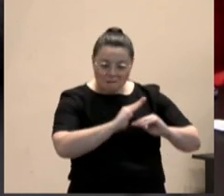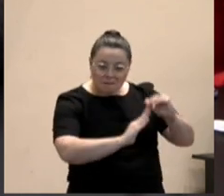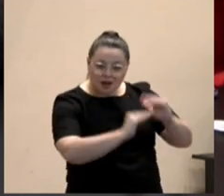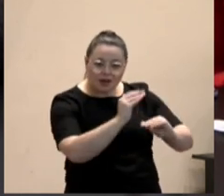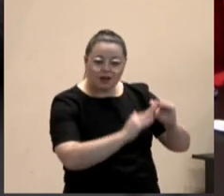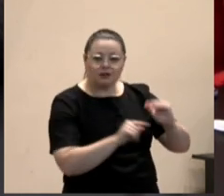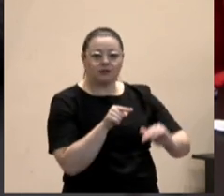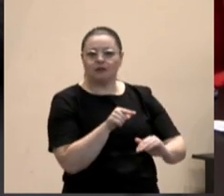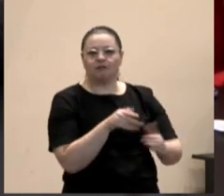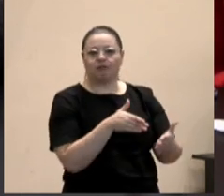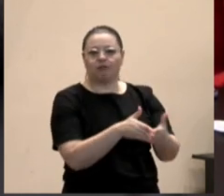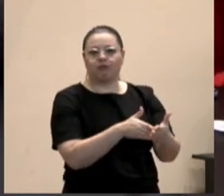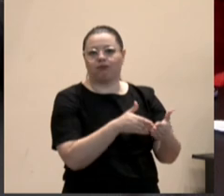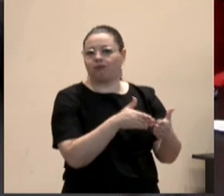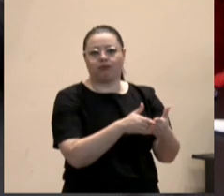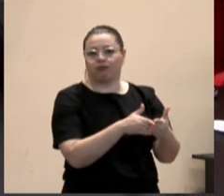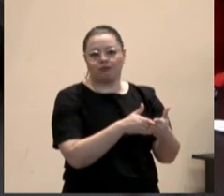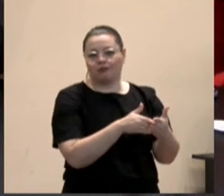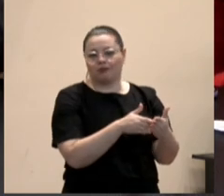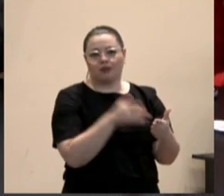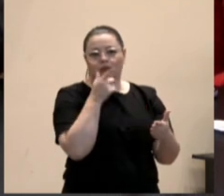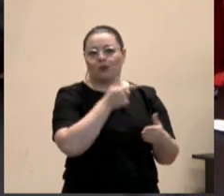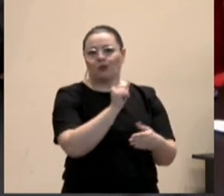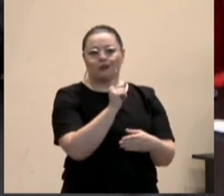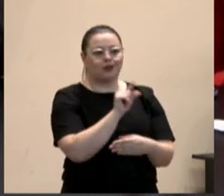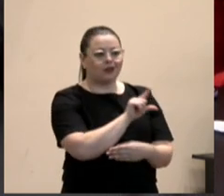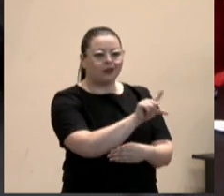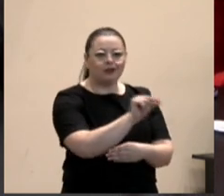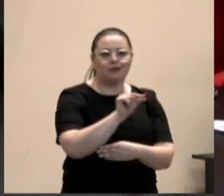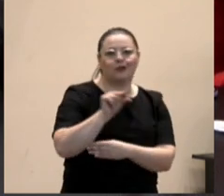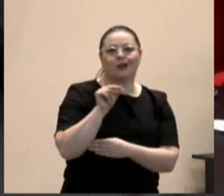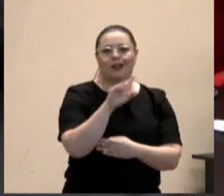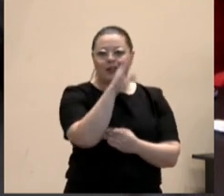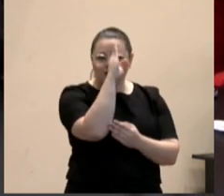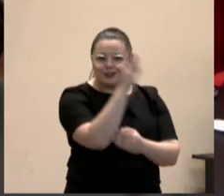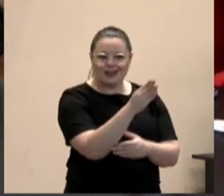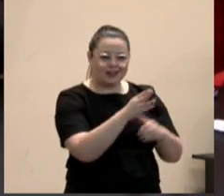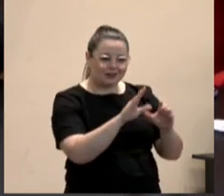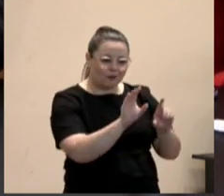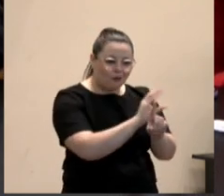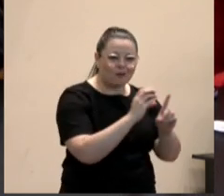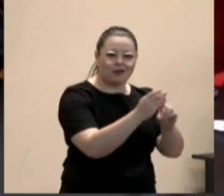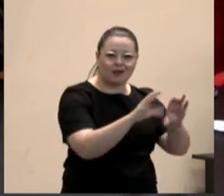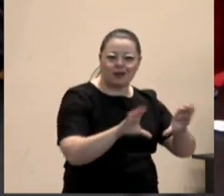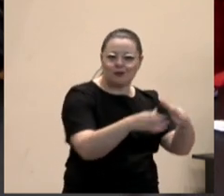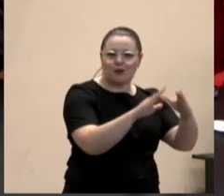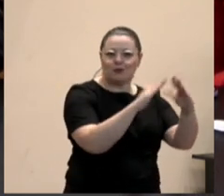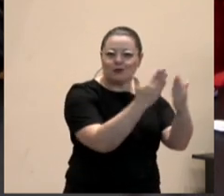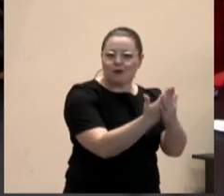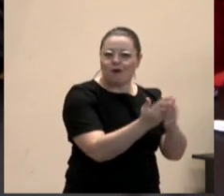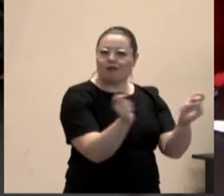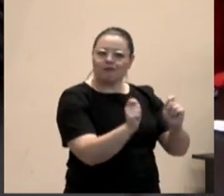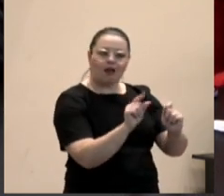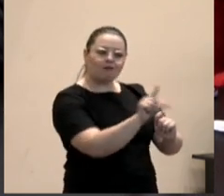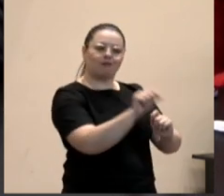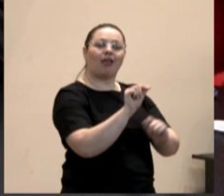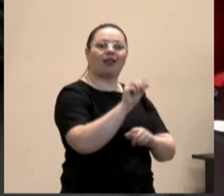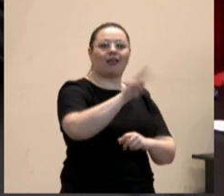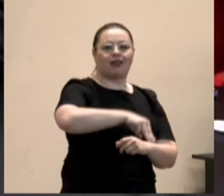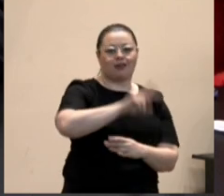inviabiliza toda a escolha praticamente direta da comunidade escolar ao seu